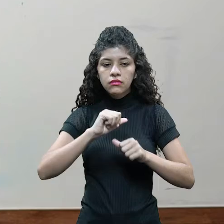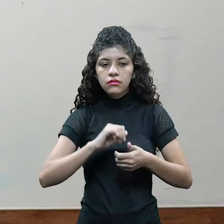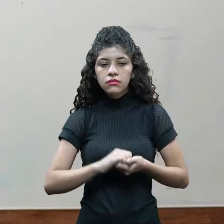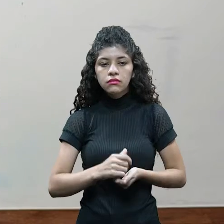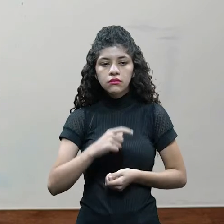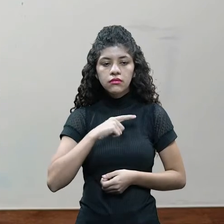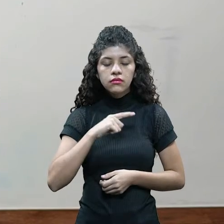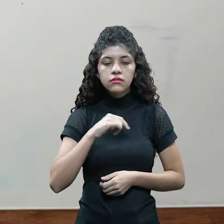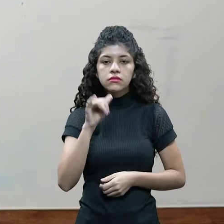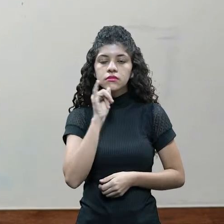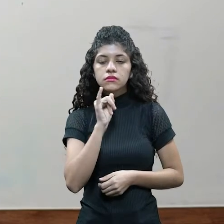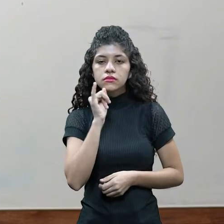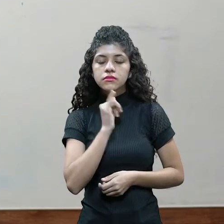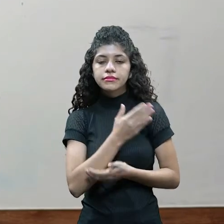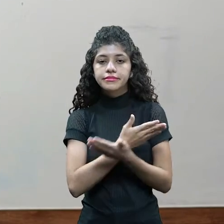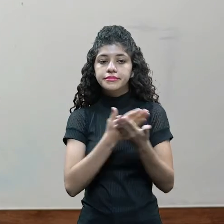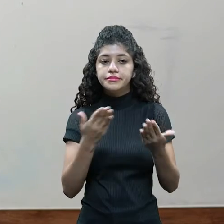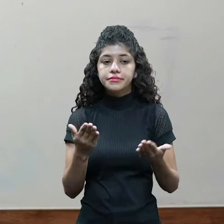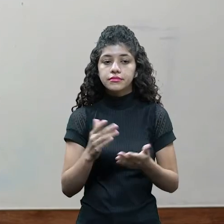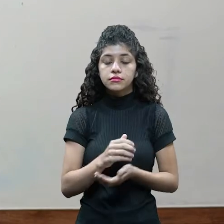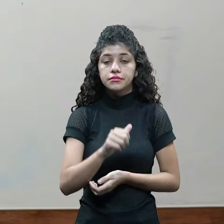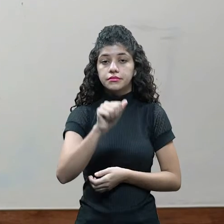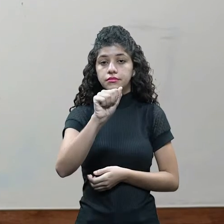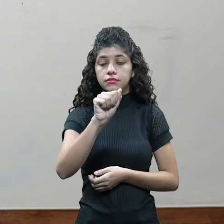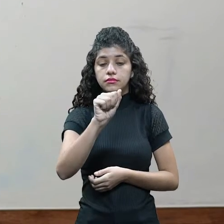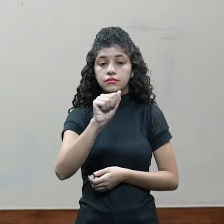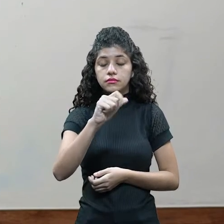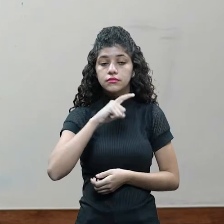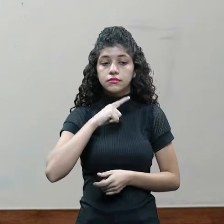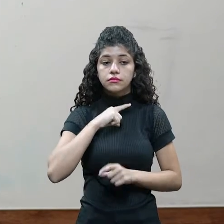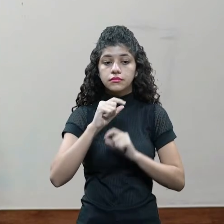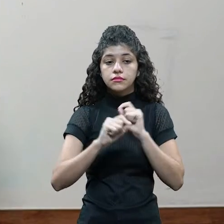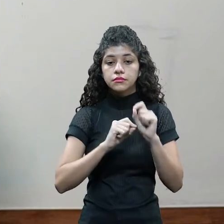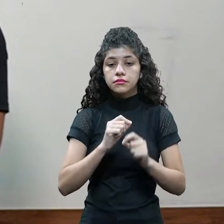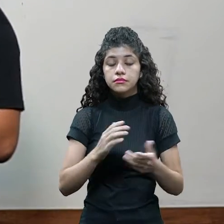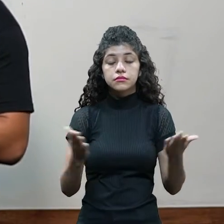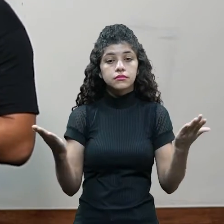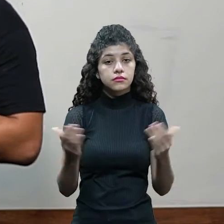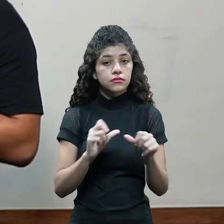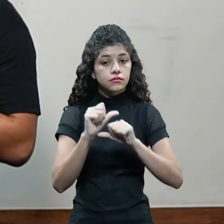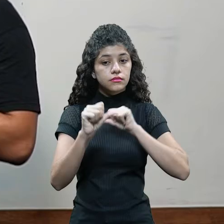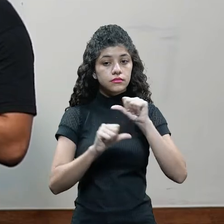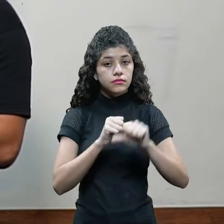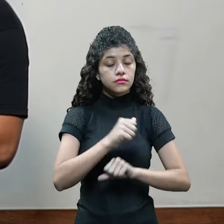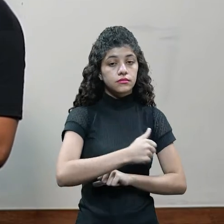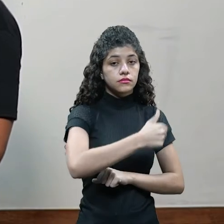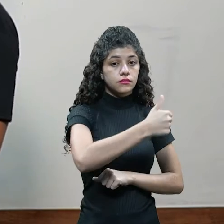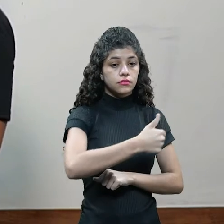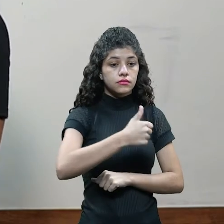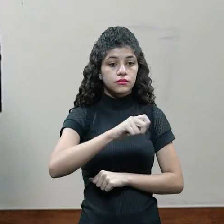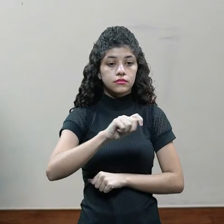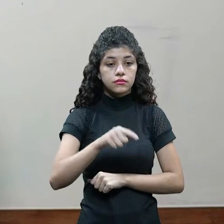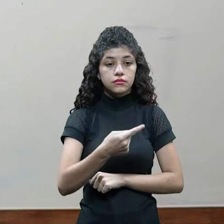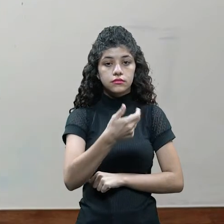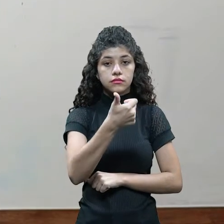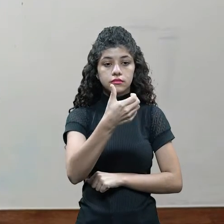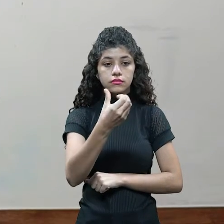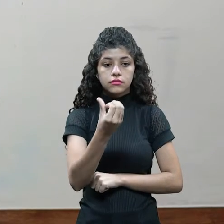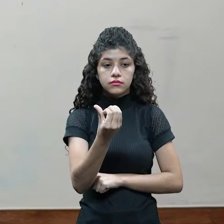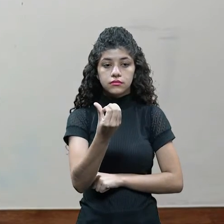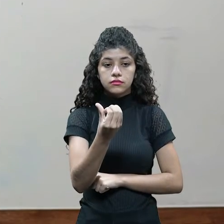trago aqui 2 exemplos para vocês. Na letra A, eu trago o que eu quero para transformar 11,16